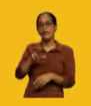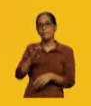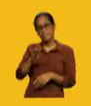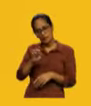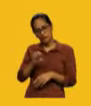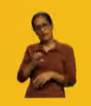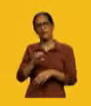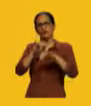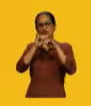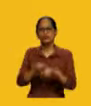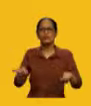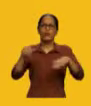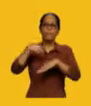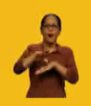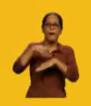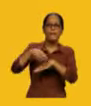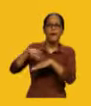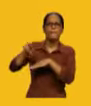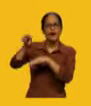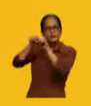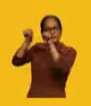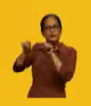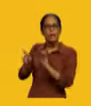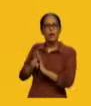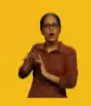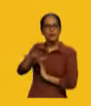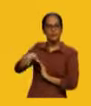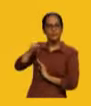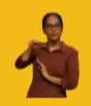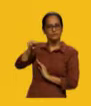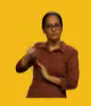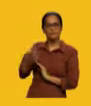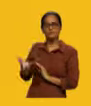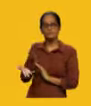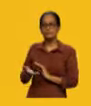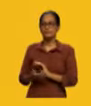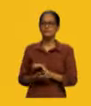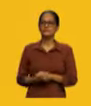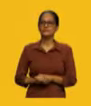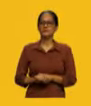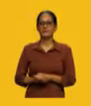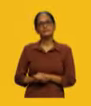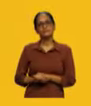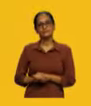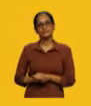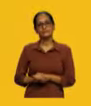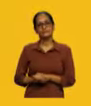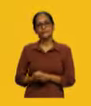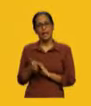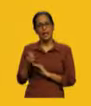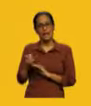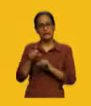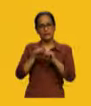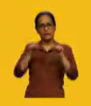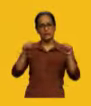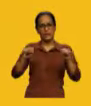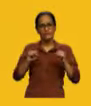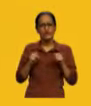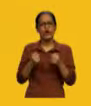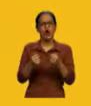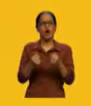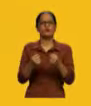indo-arábico. Entenderam? Bom, esse sistema, ele ganhou força e